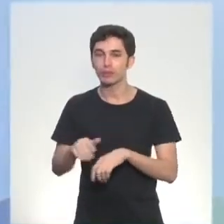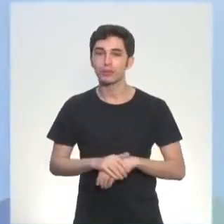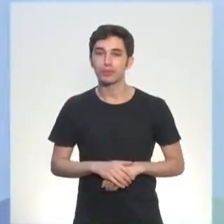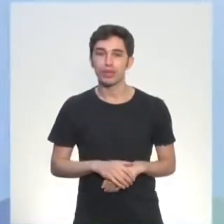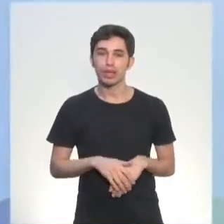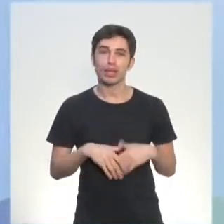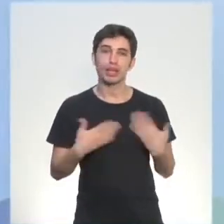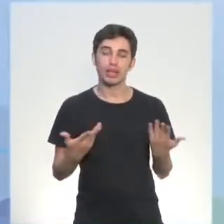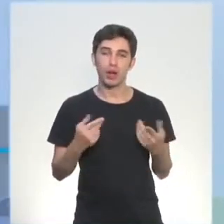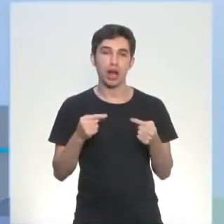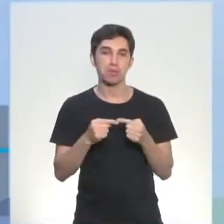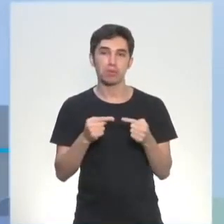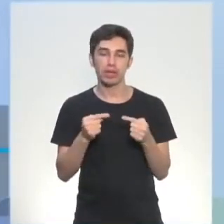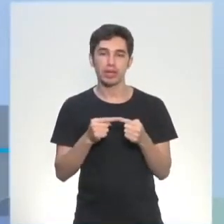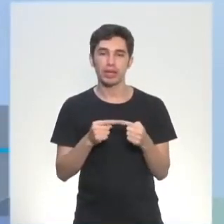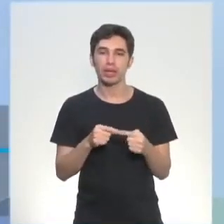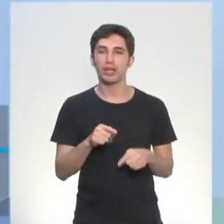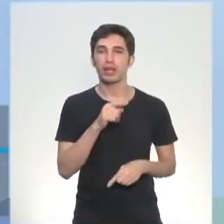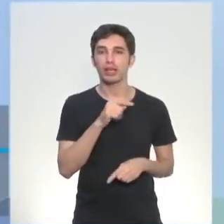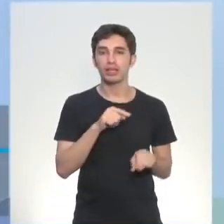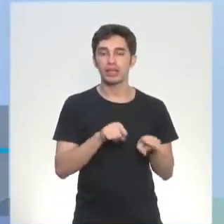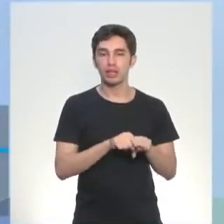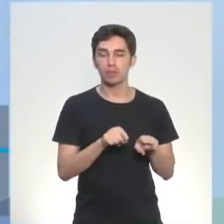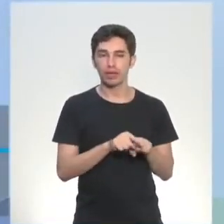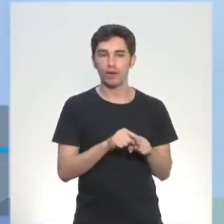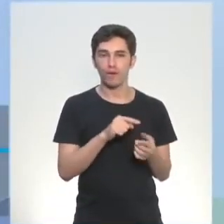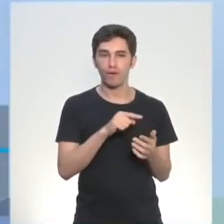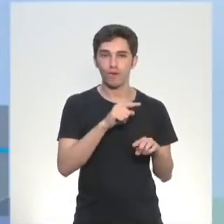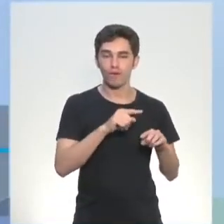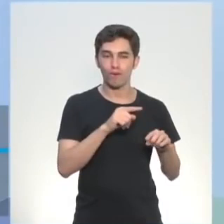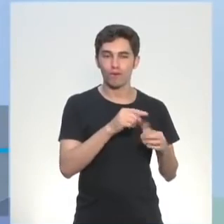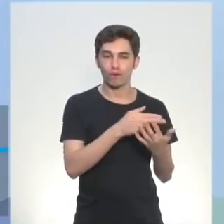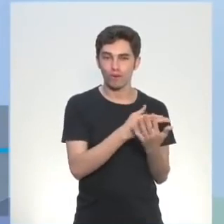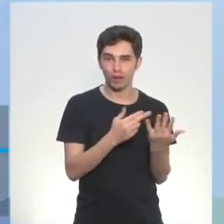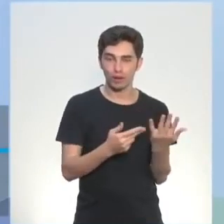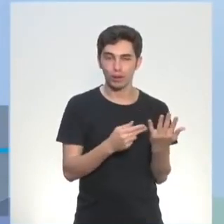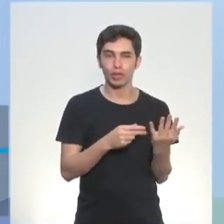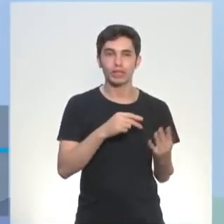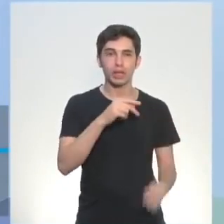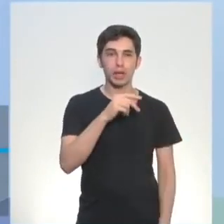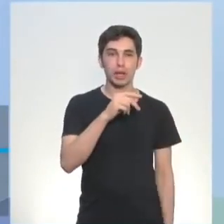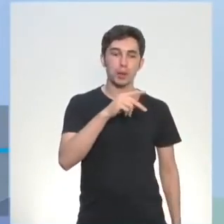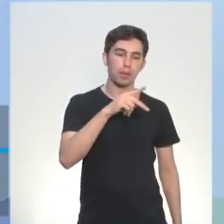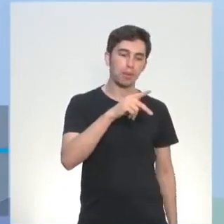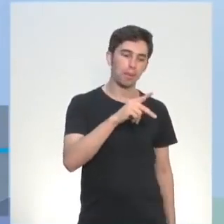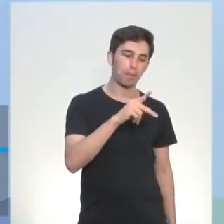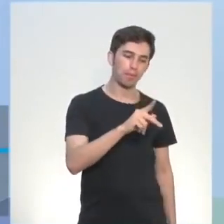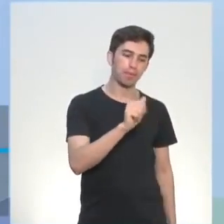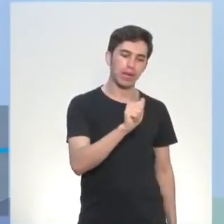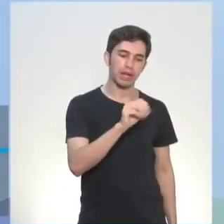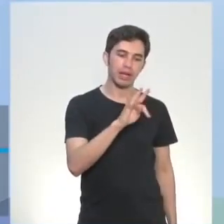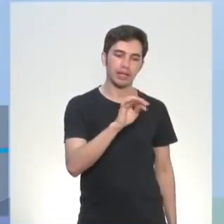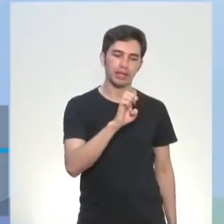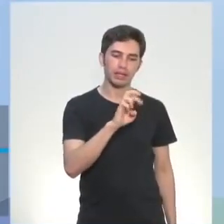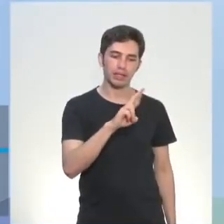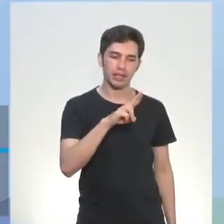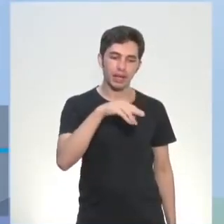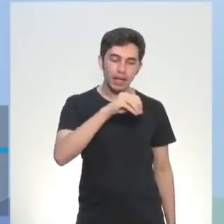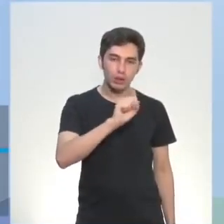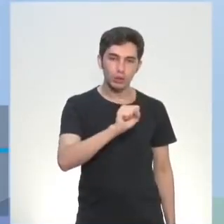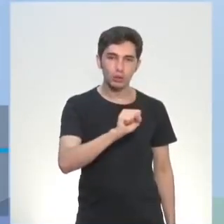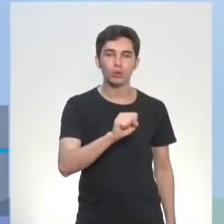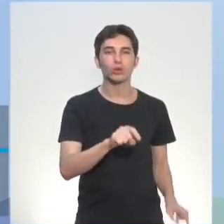eram fatores paternos e fatores maternos. Okay? Então, essas foram aí as conclusões de Mendel. E aí, então,